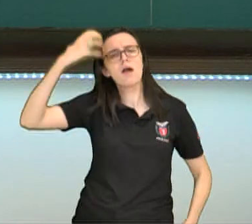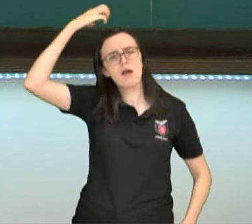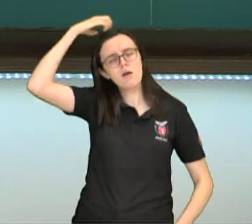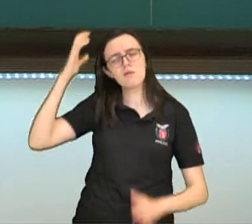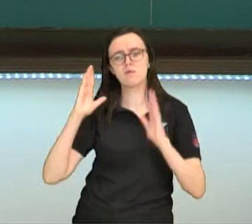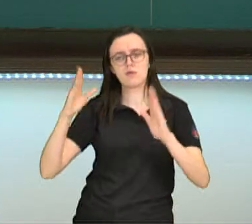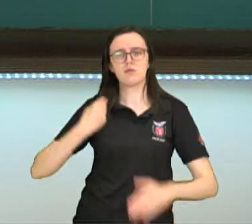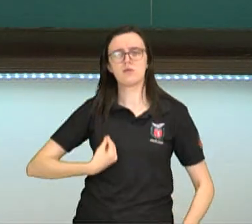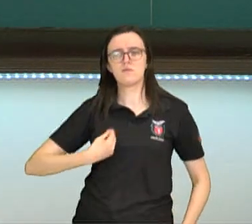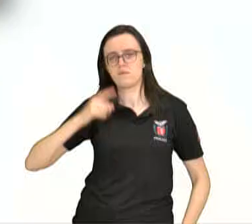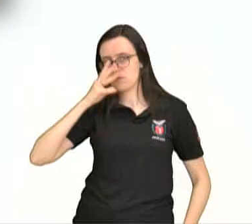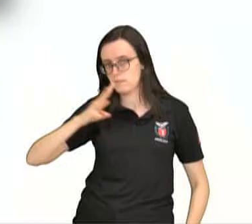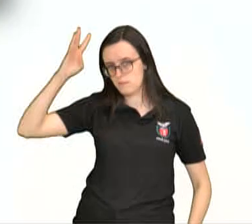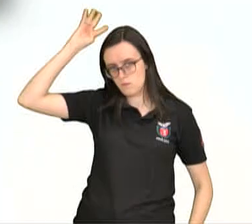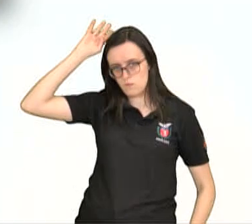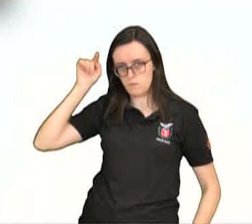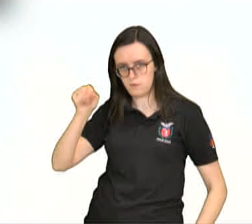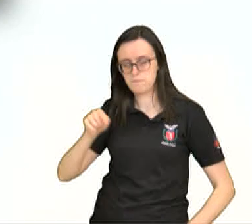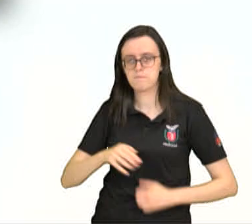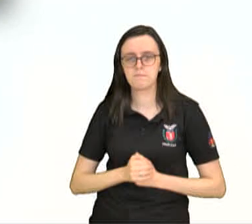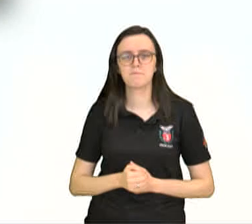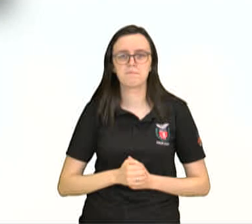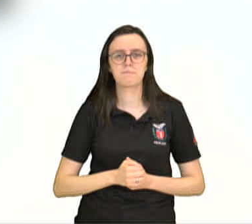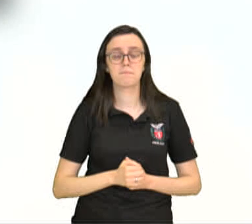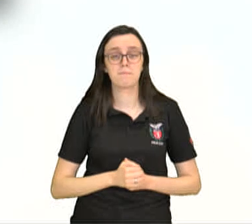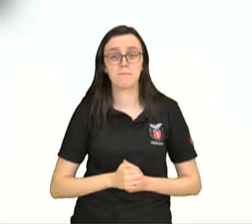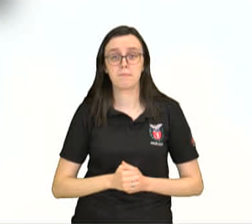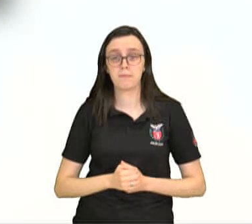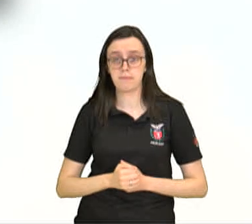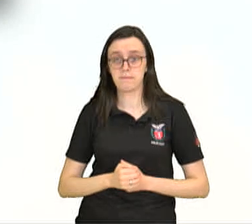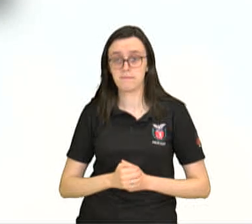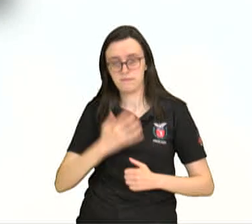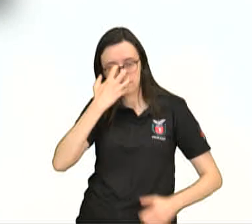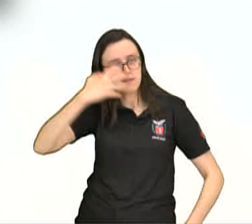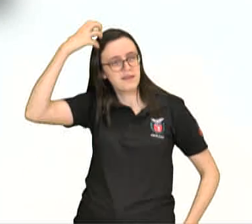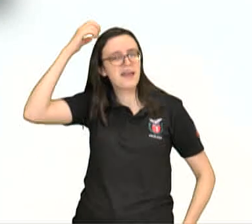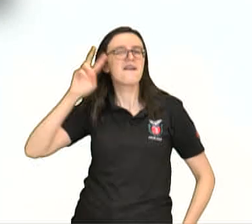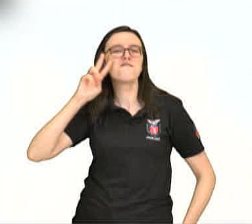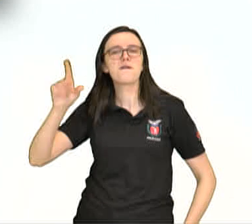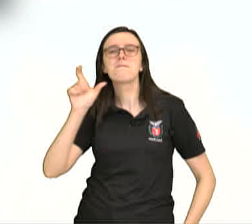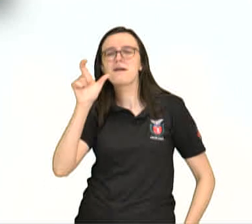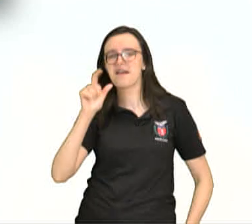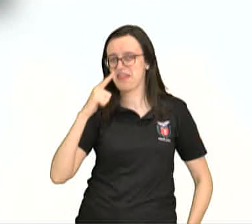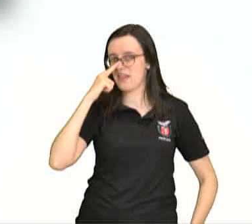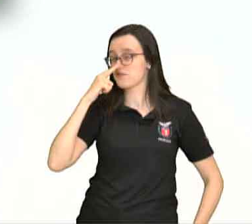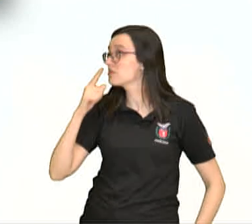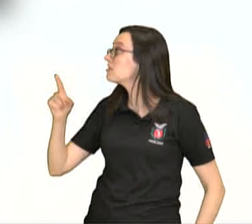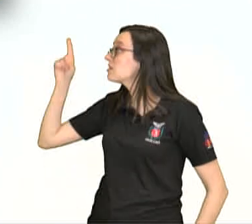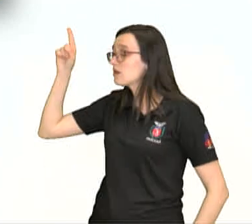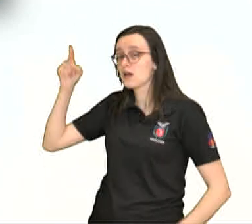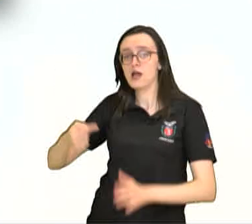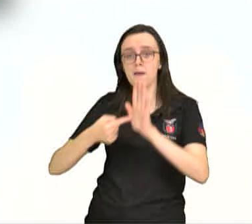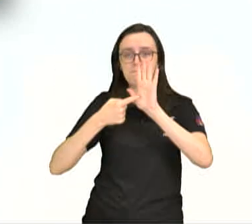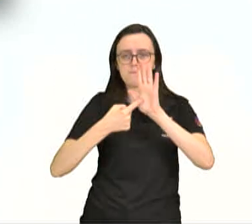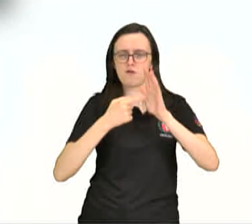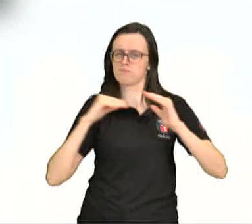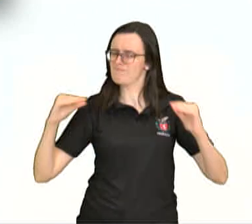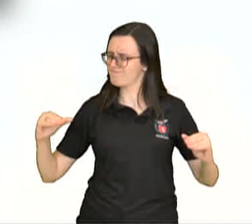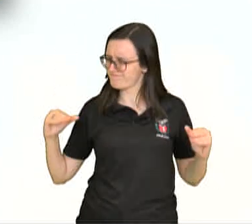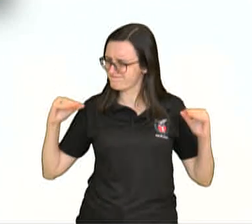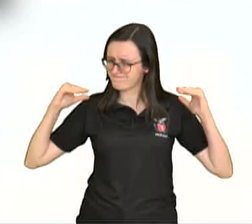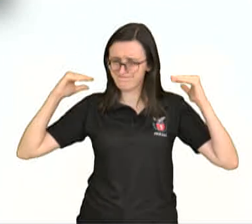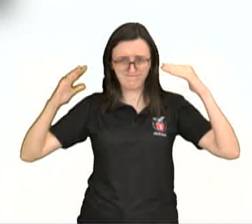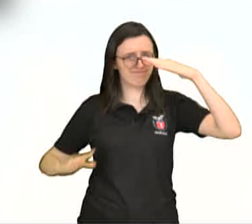durante a Roma monárquica. Então o rei, em latim, né, rex, né, era a maior autoridade. E